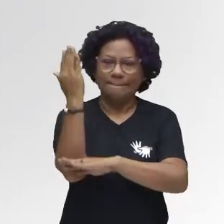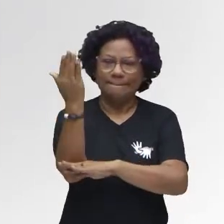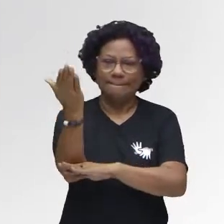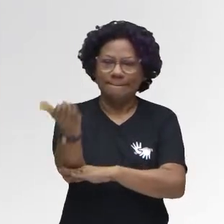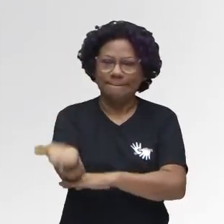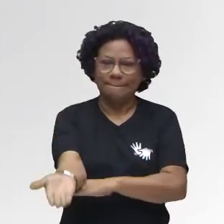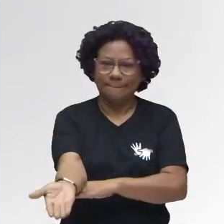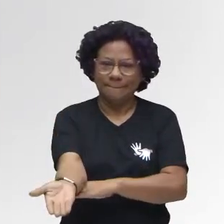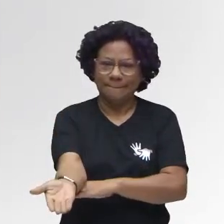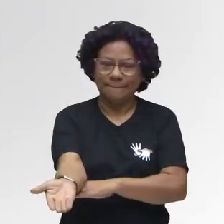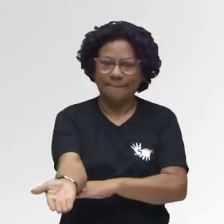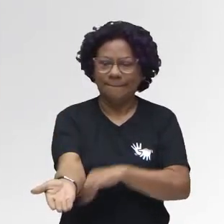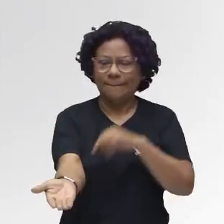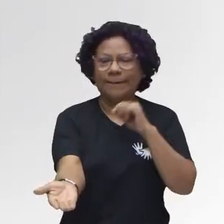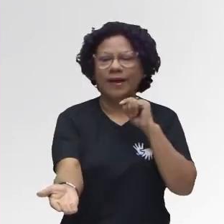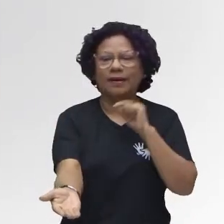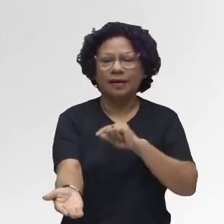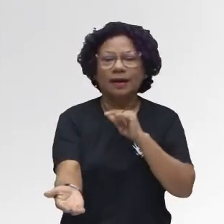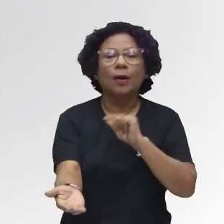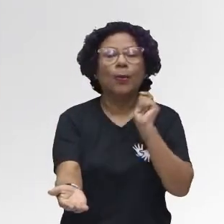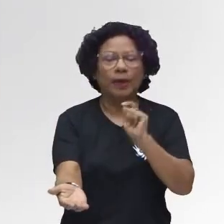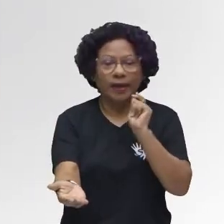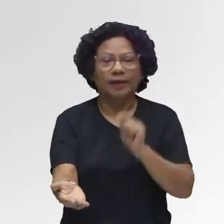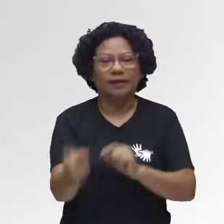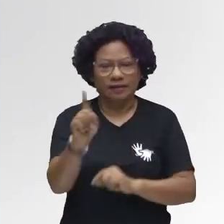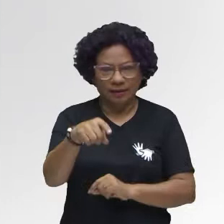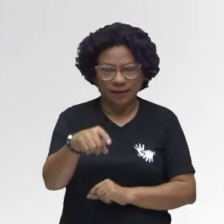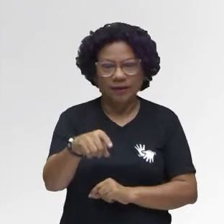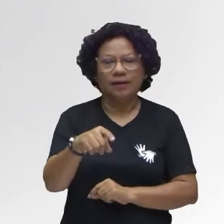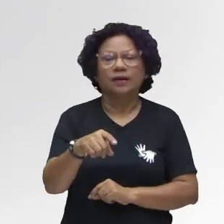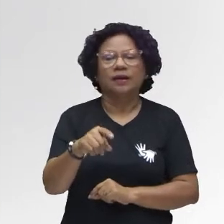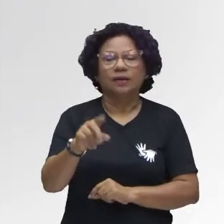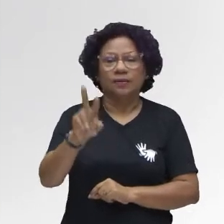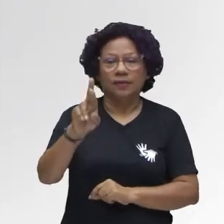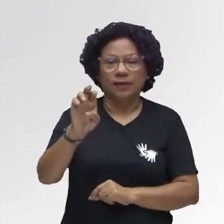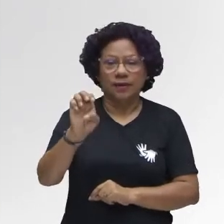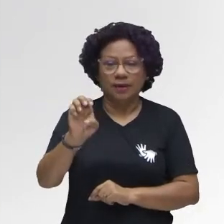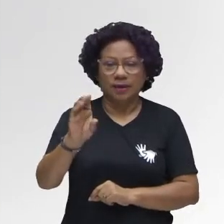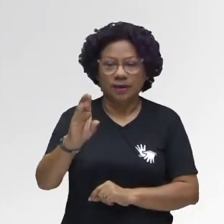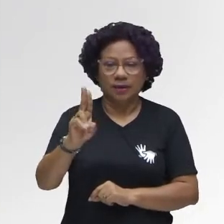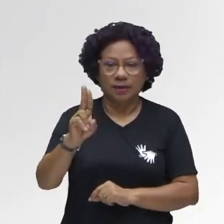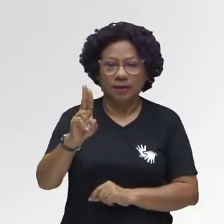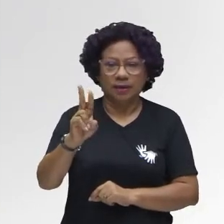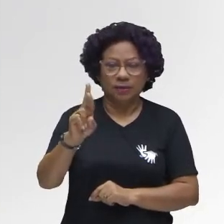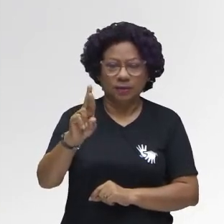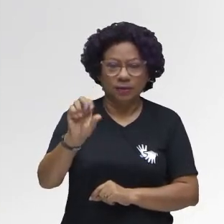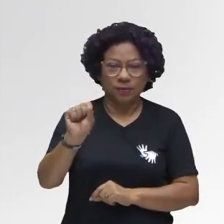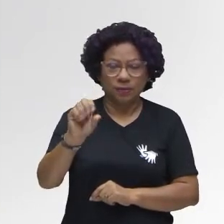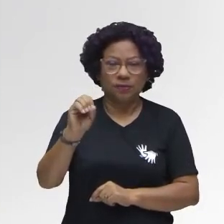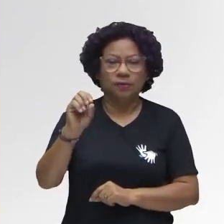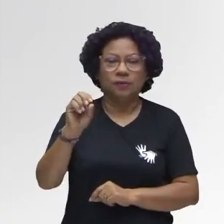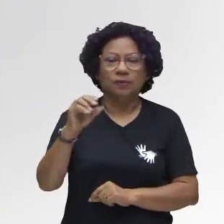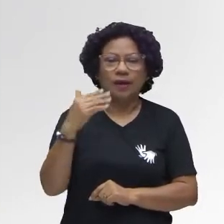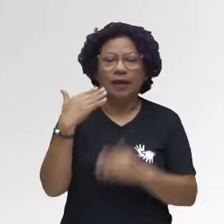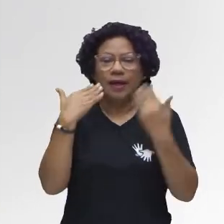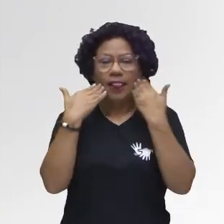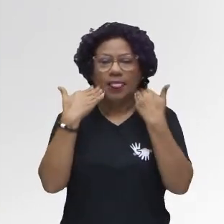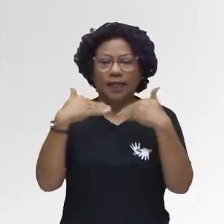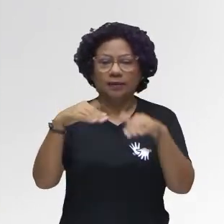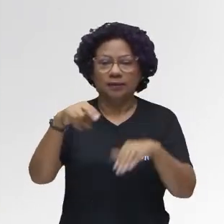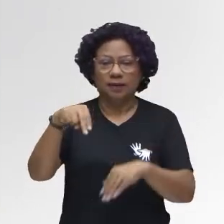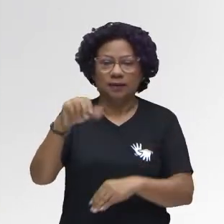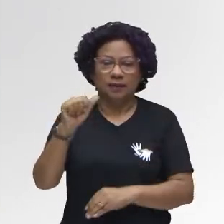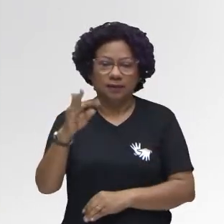Então, ela está extraindo um recurso natural. A mesma coisa eu posso colocar com os alimentos. É bom pensar